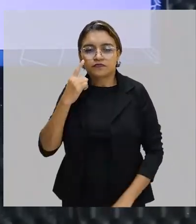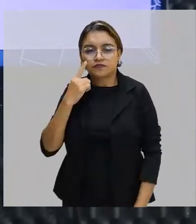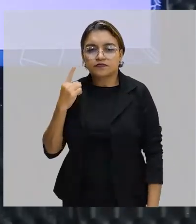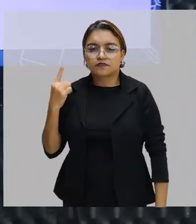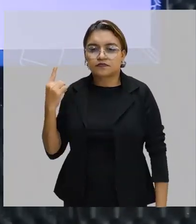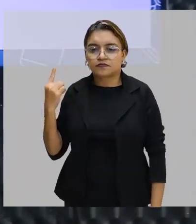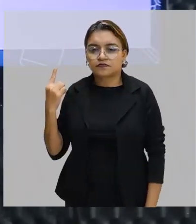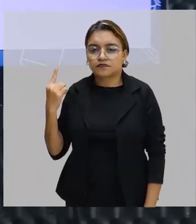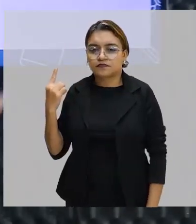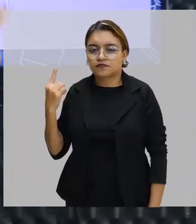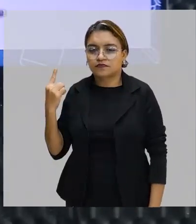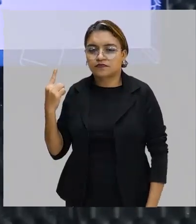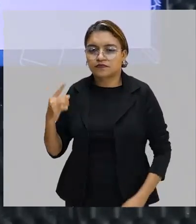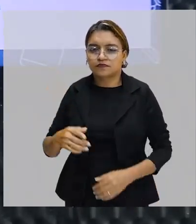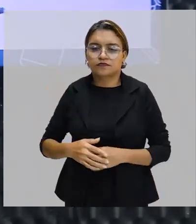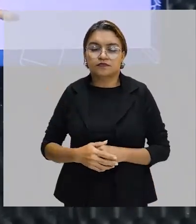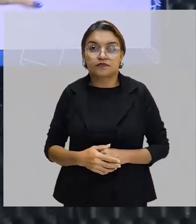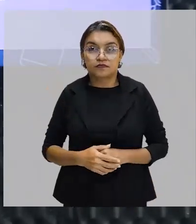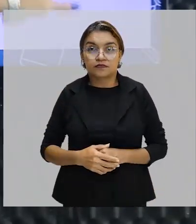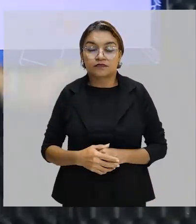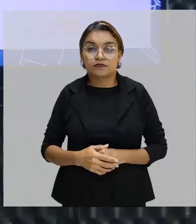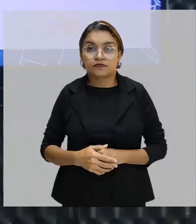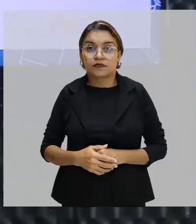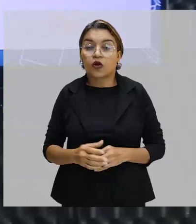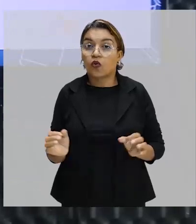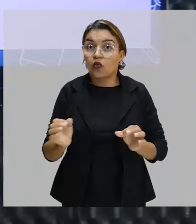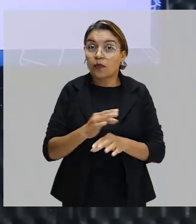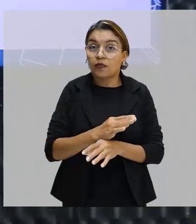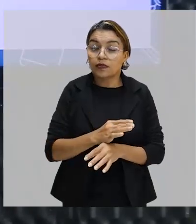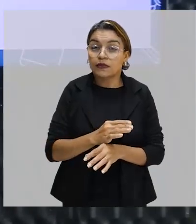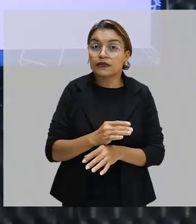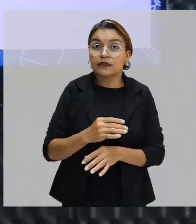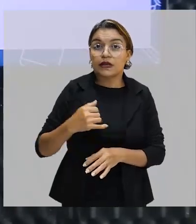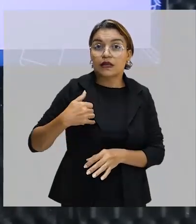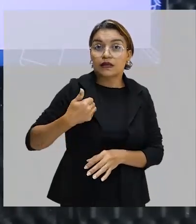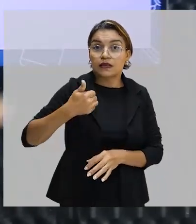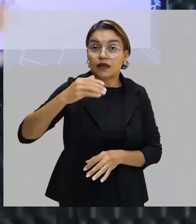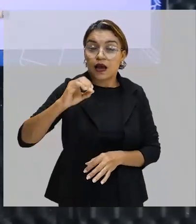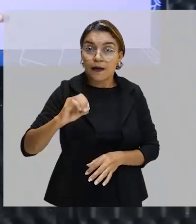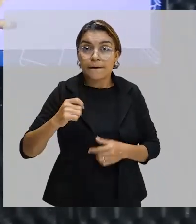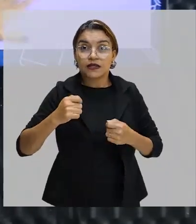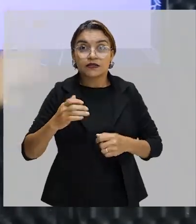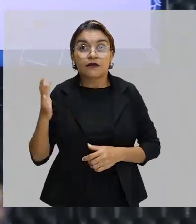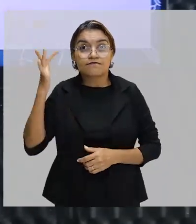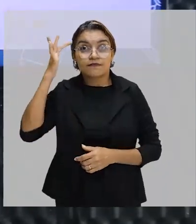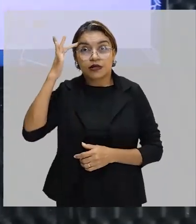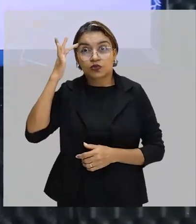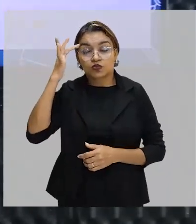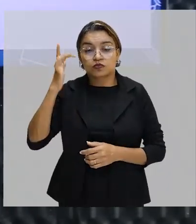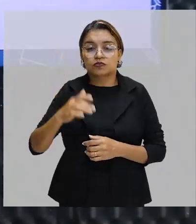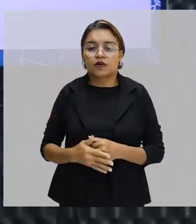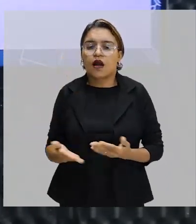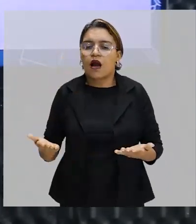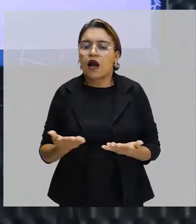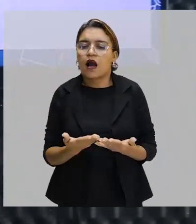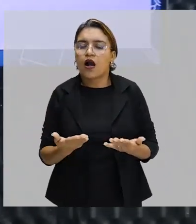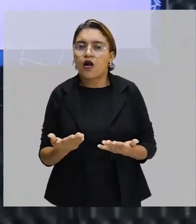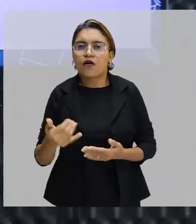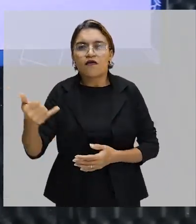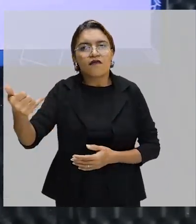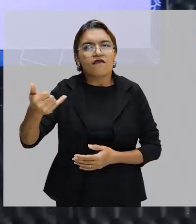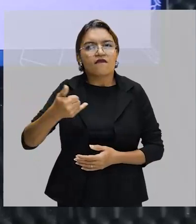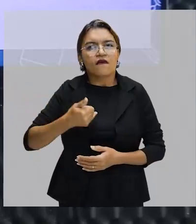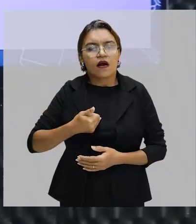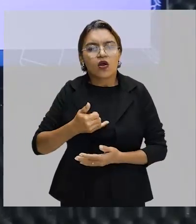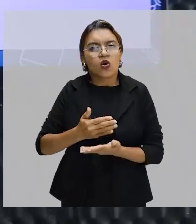should be more mature. Quando eu completei 10, eles disseram que eu tinha que ser mais maduro. Agora, eles dizem que é hora de